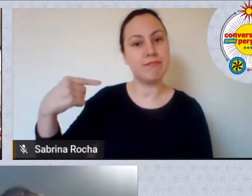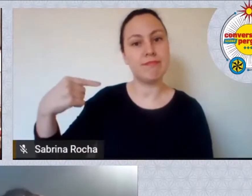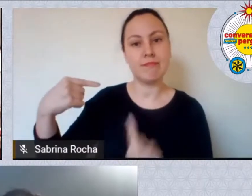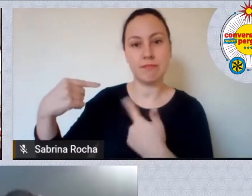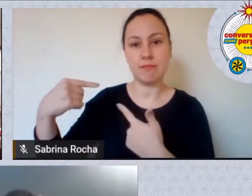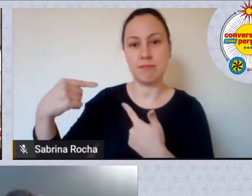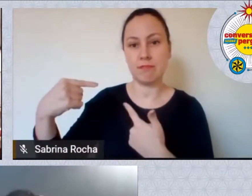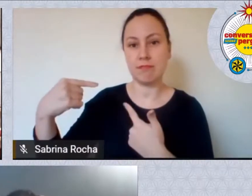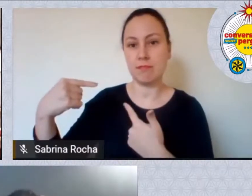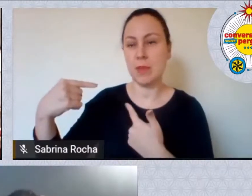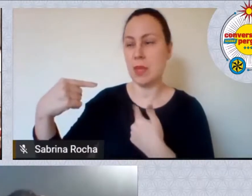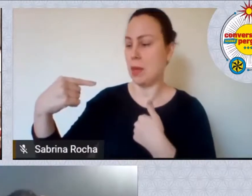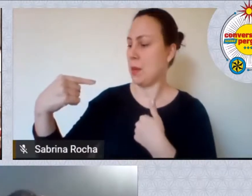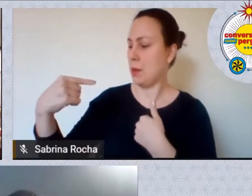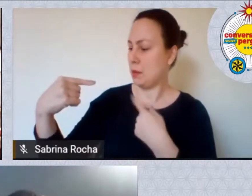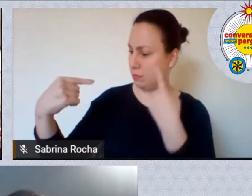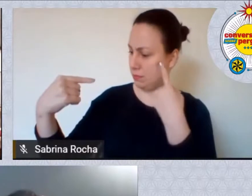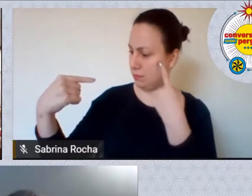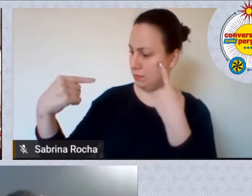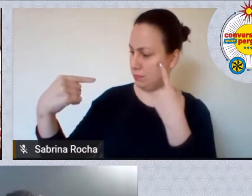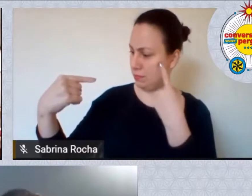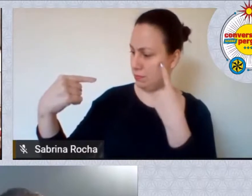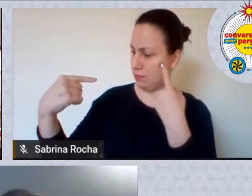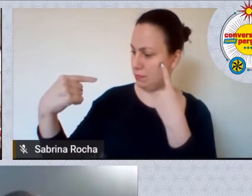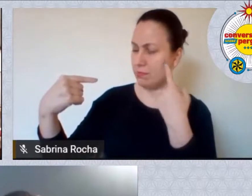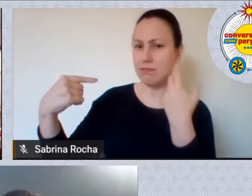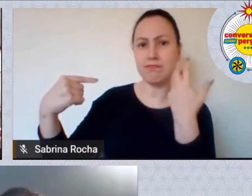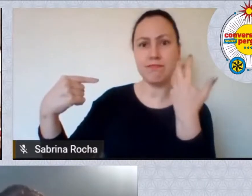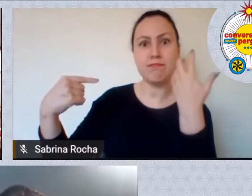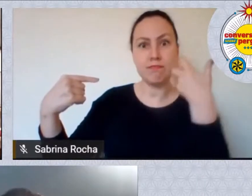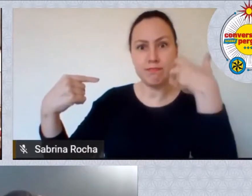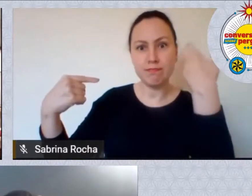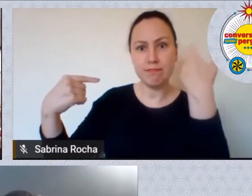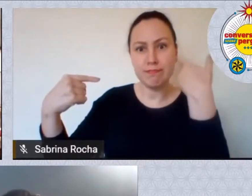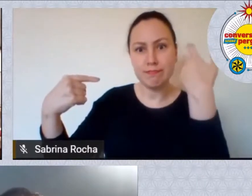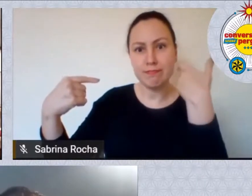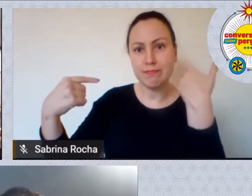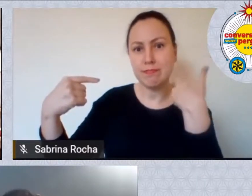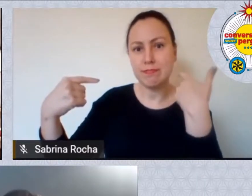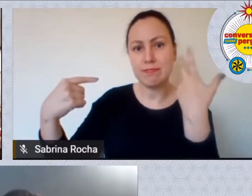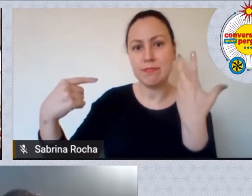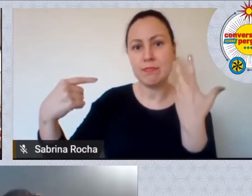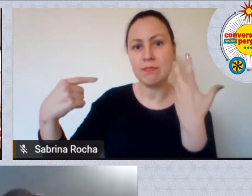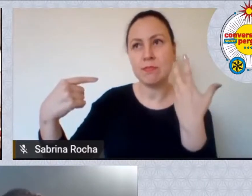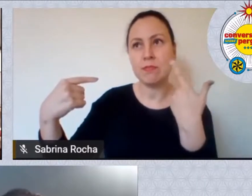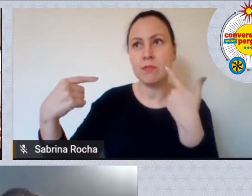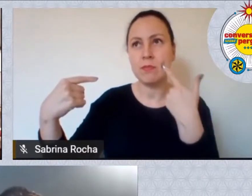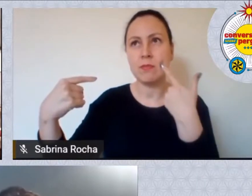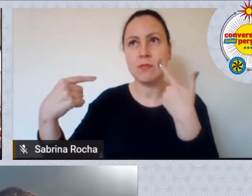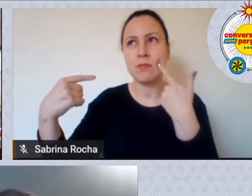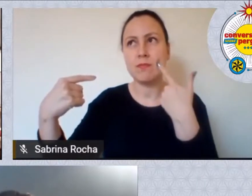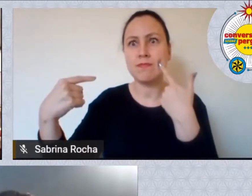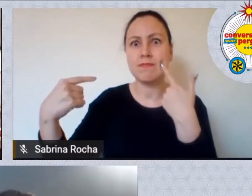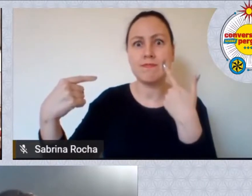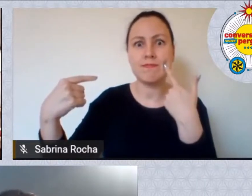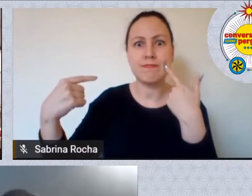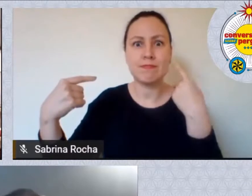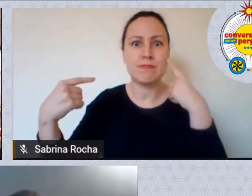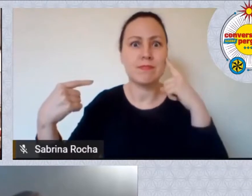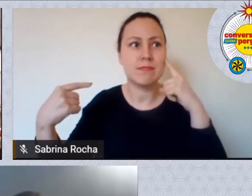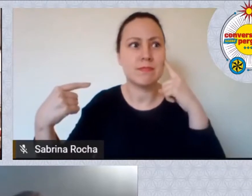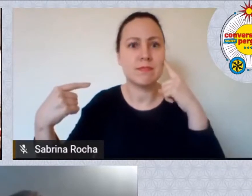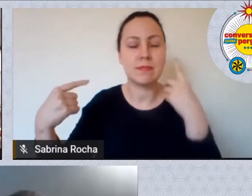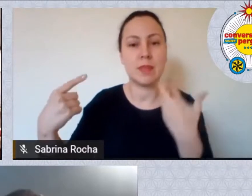da aceleração, perguntas que façam com que a gente pense, pare, entre numa espécie de recuo,